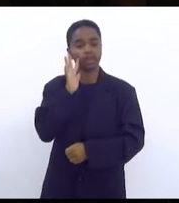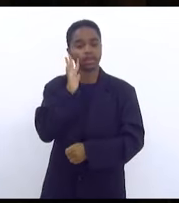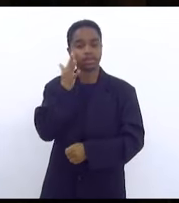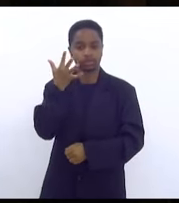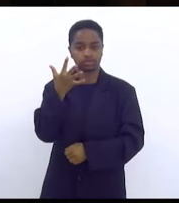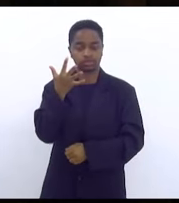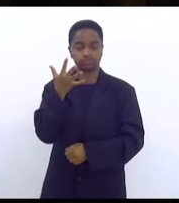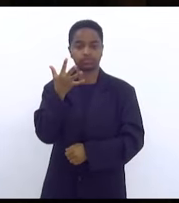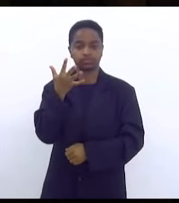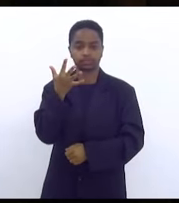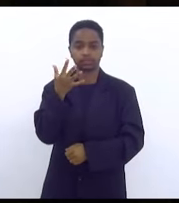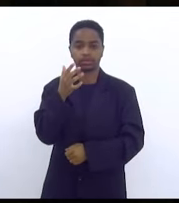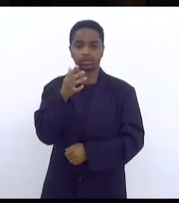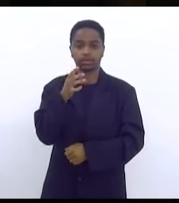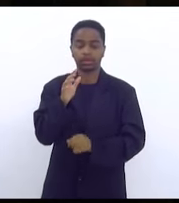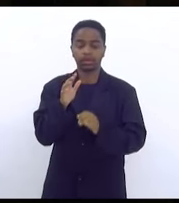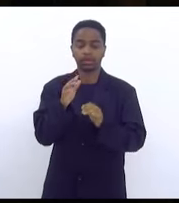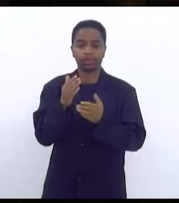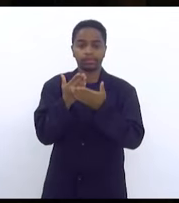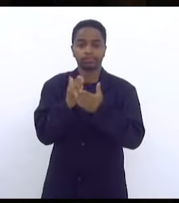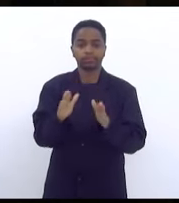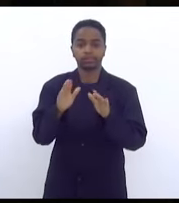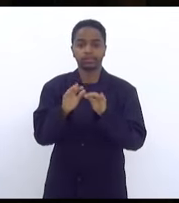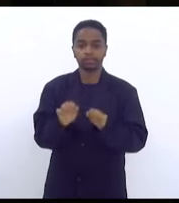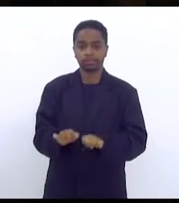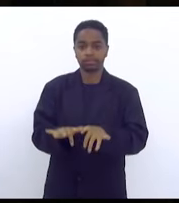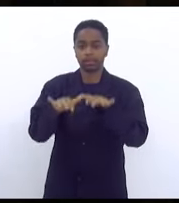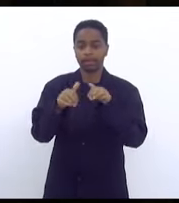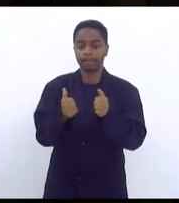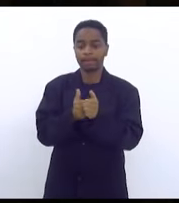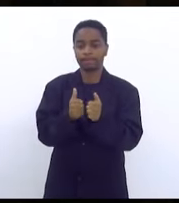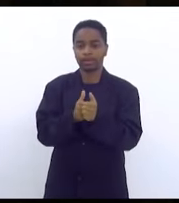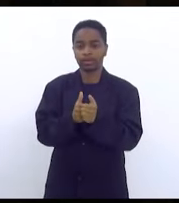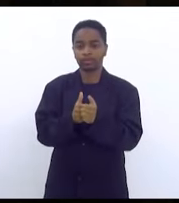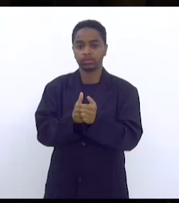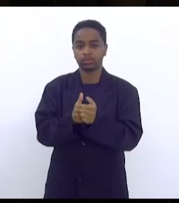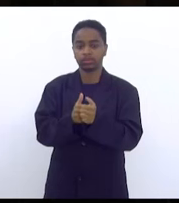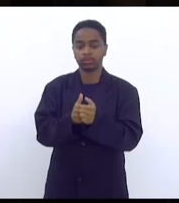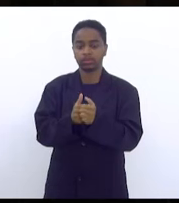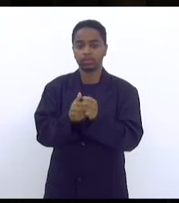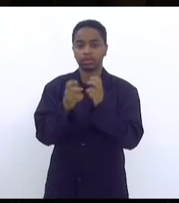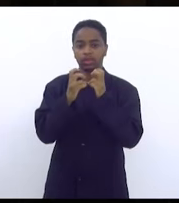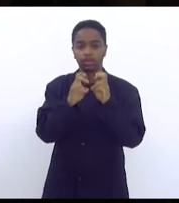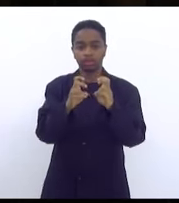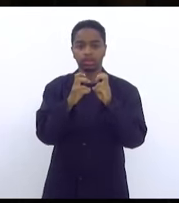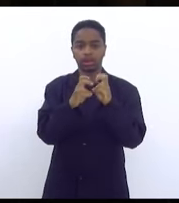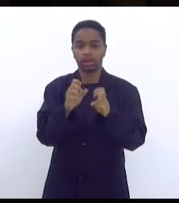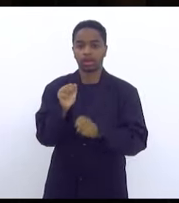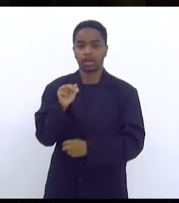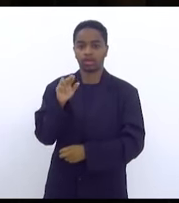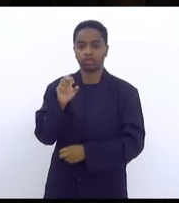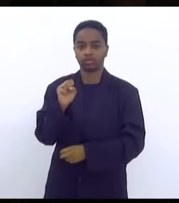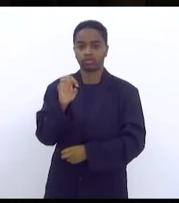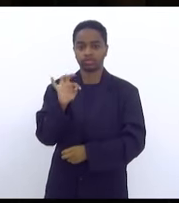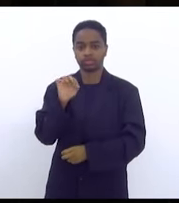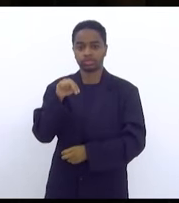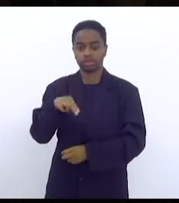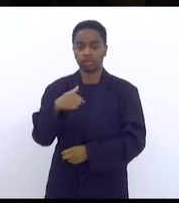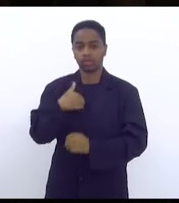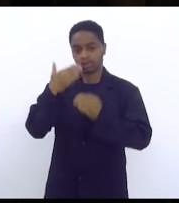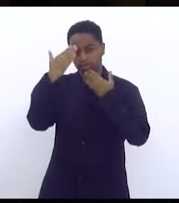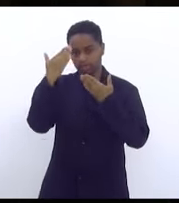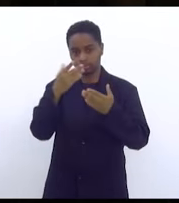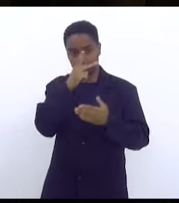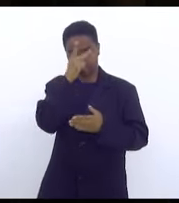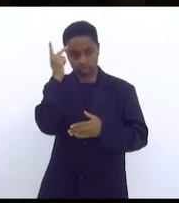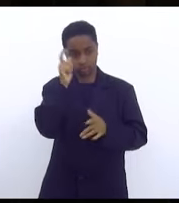fins das enchentes, também ali no próximo ao ferroviário de Auche, que é outro problema grande. Quero aqui agradecer os moradores que